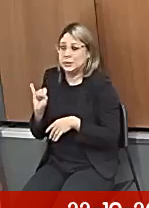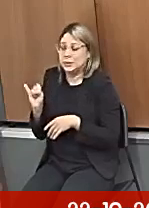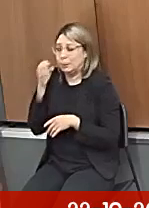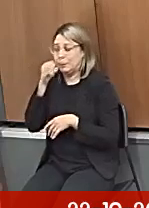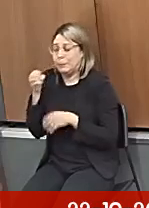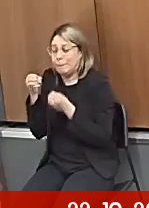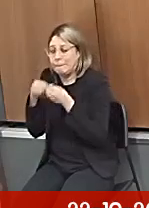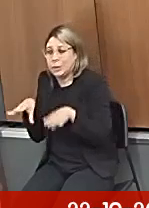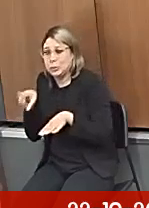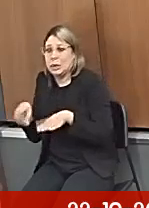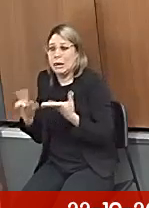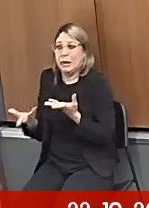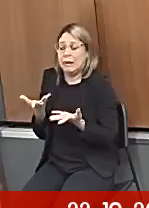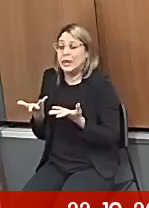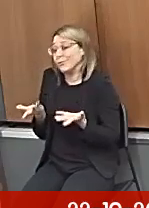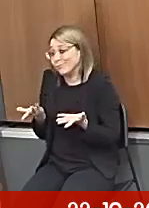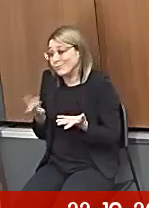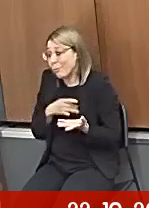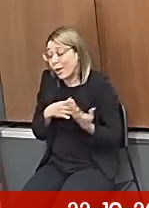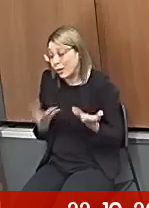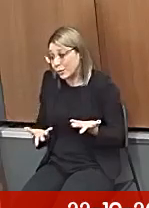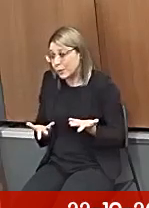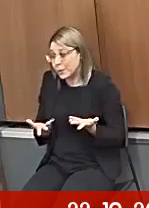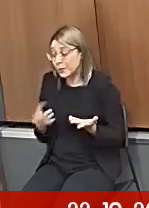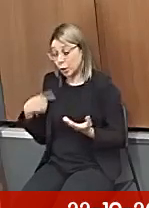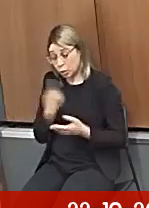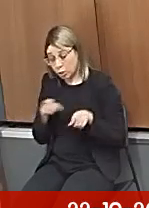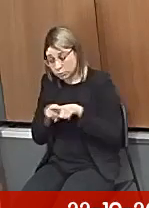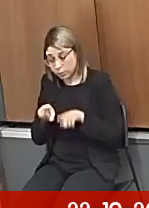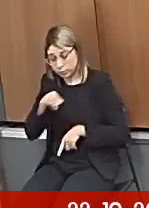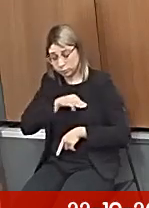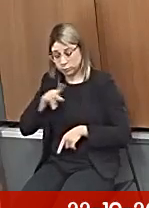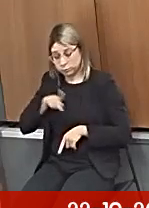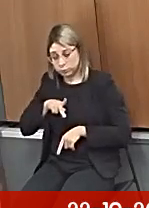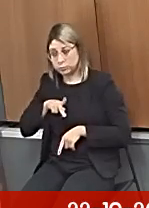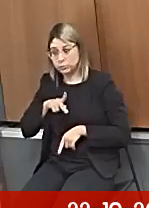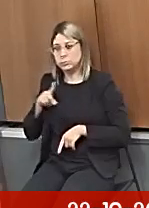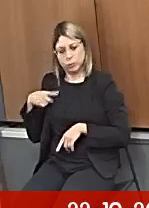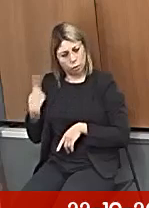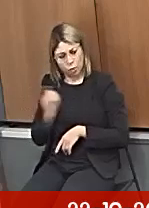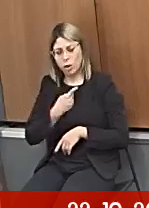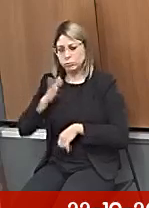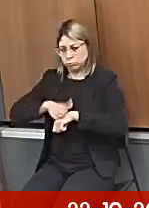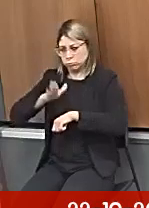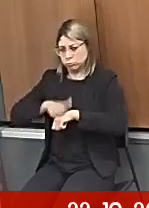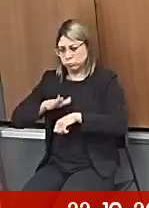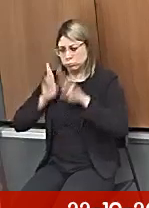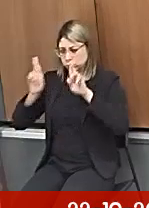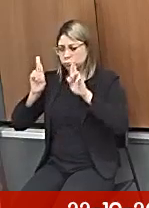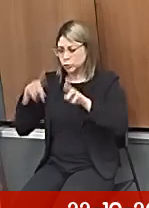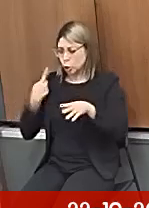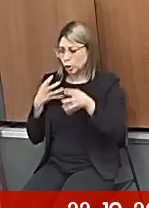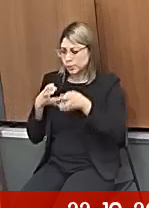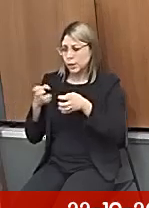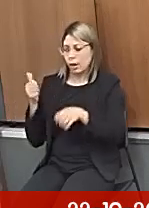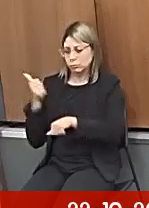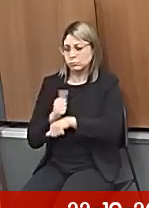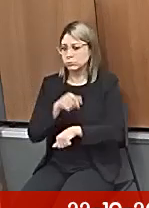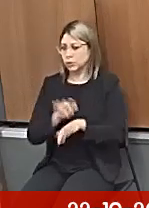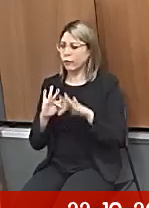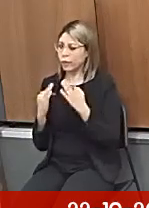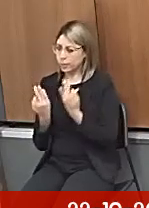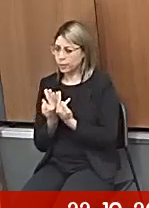tanto a Defensoria como o Ministério Público como protagonistas dessa briga, que é o que deve ser feito. A gente está